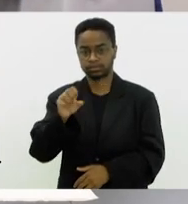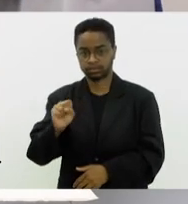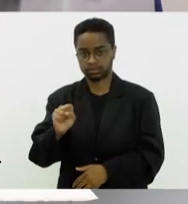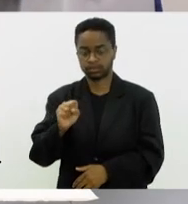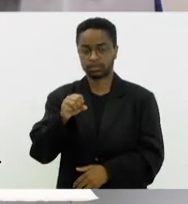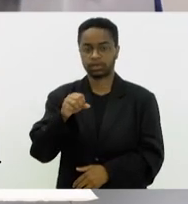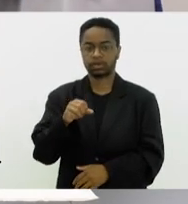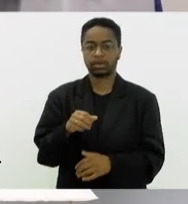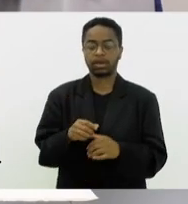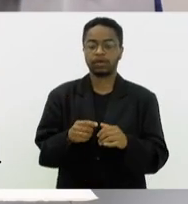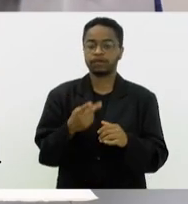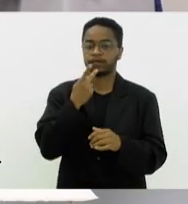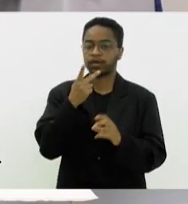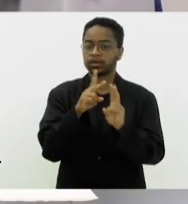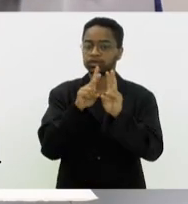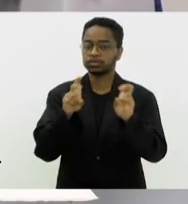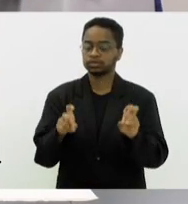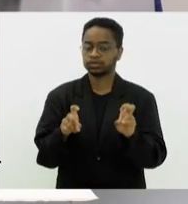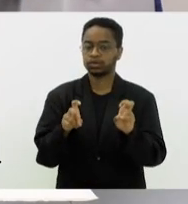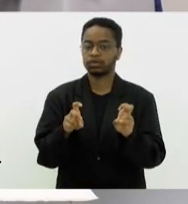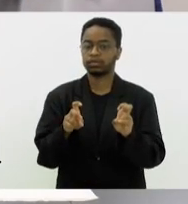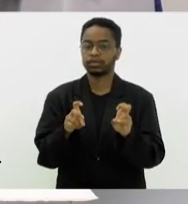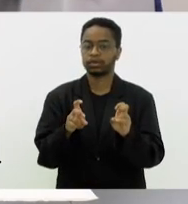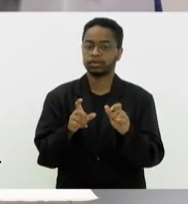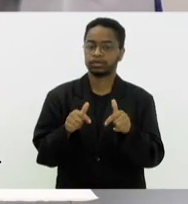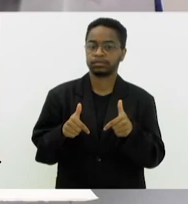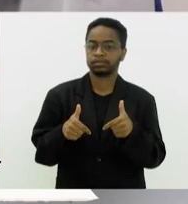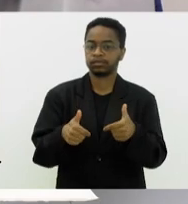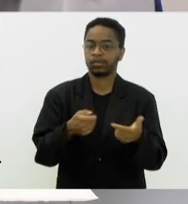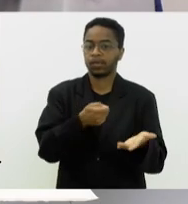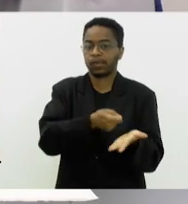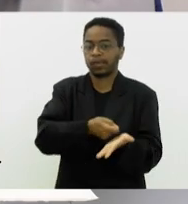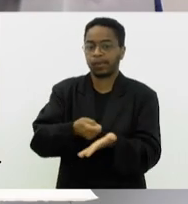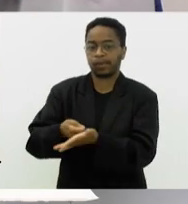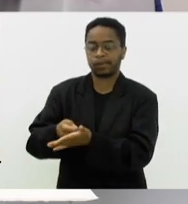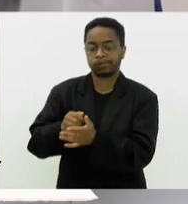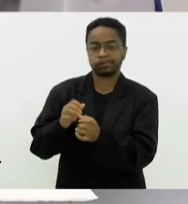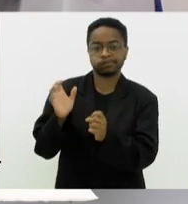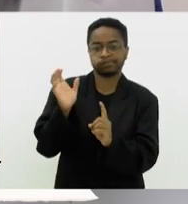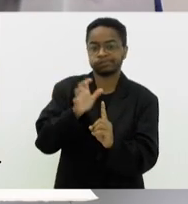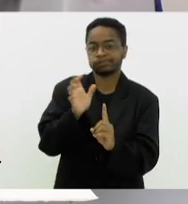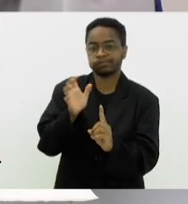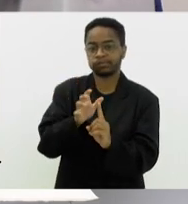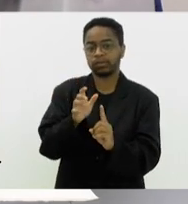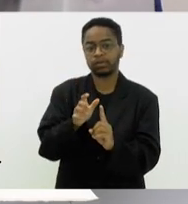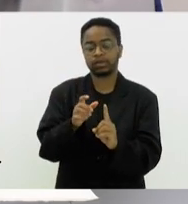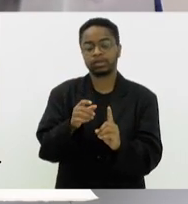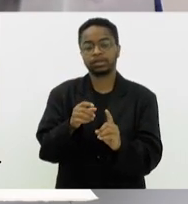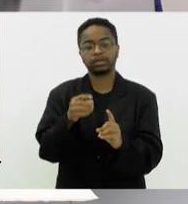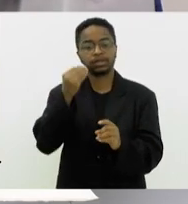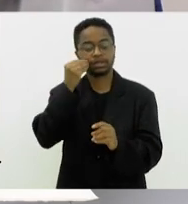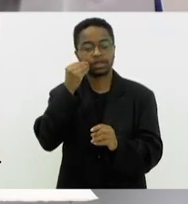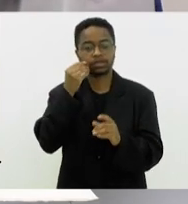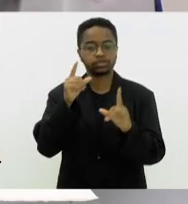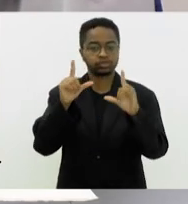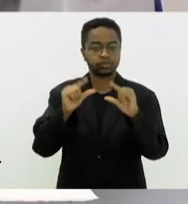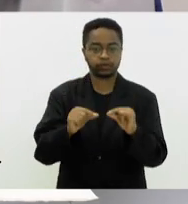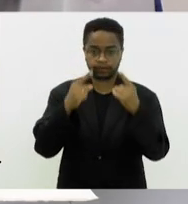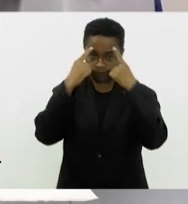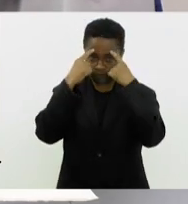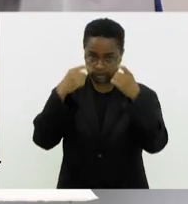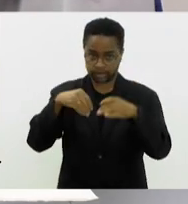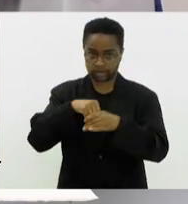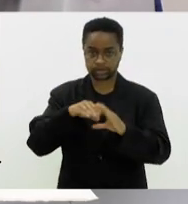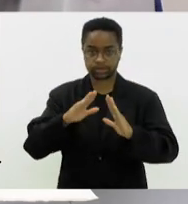2017, que dispõe sobre a aplicação de medida coercitiva administrativa ao agressor para coibir e prevenir a violência doméstica e